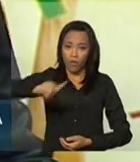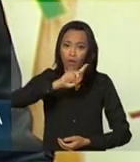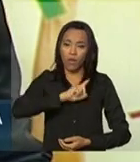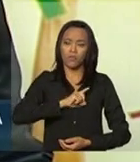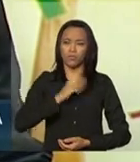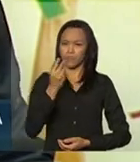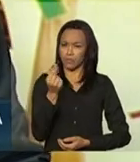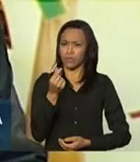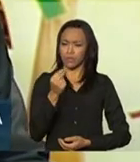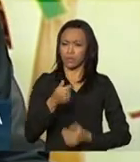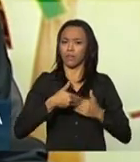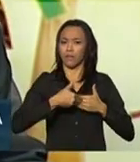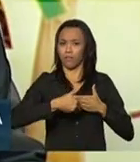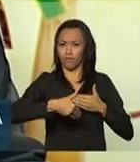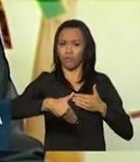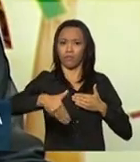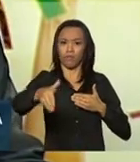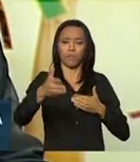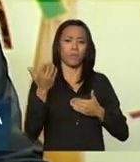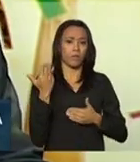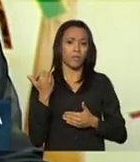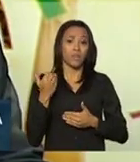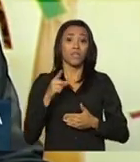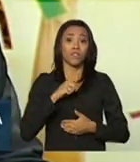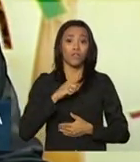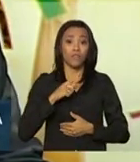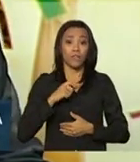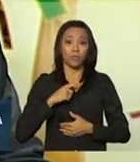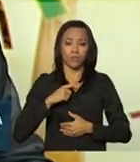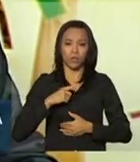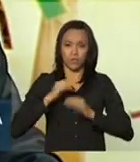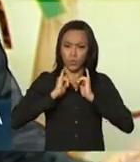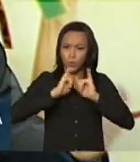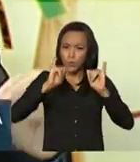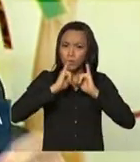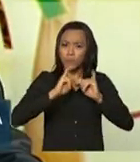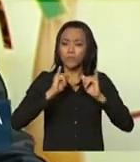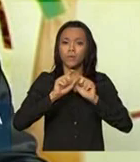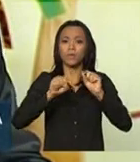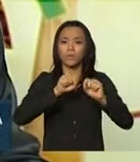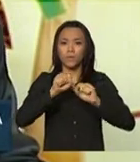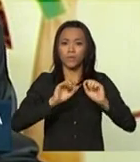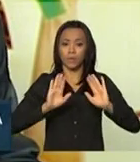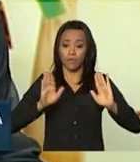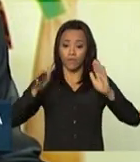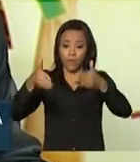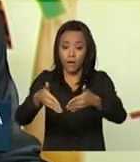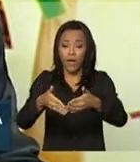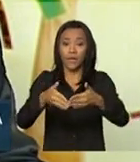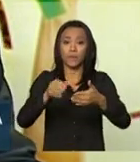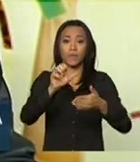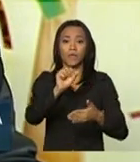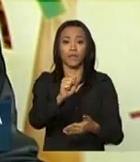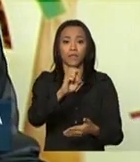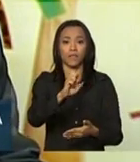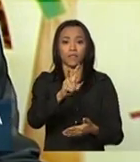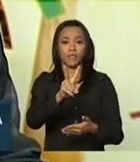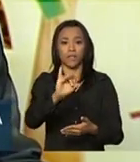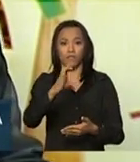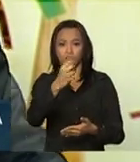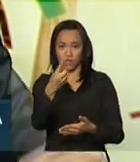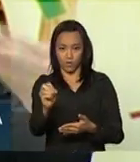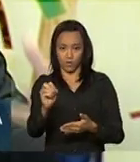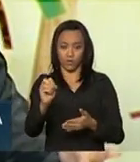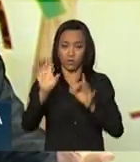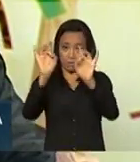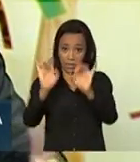durante muito tempo uma concentração das atividades em serviços especializados. O nosso desafio hoje